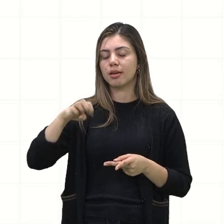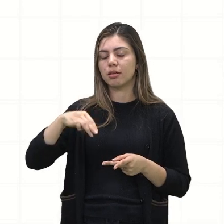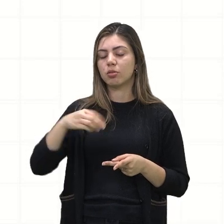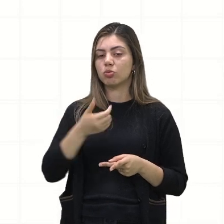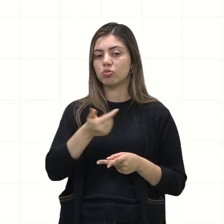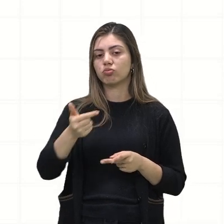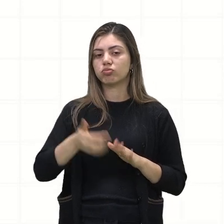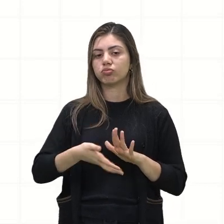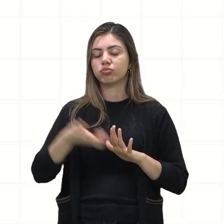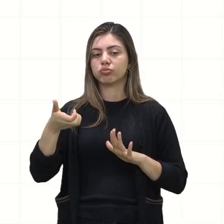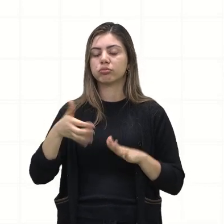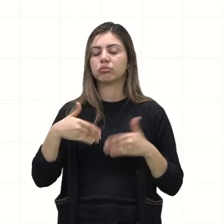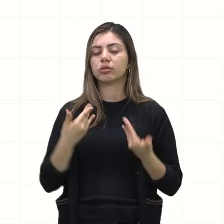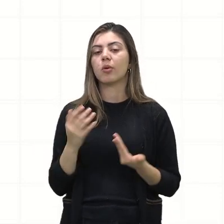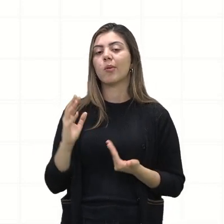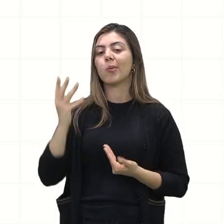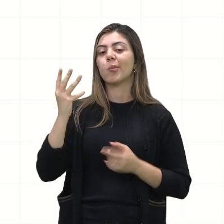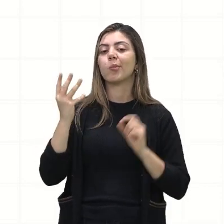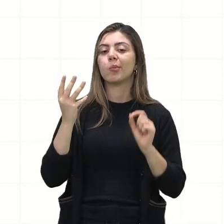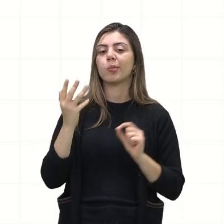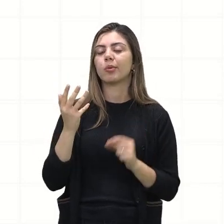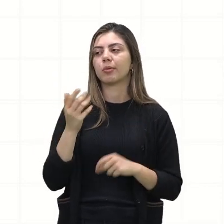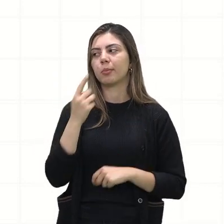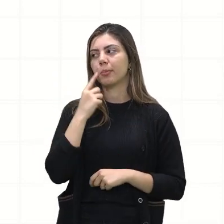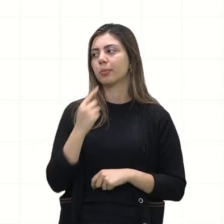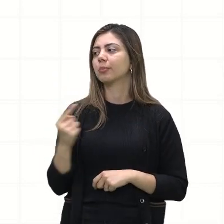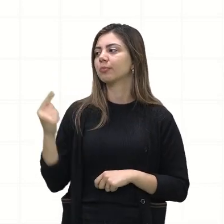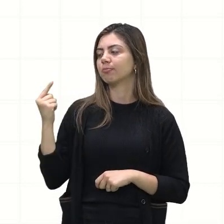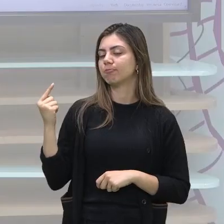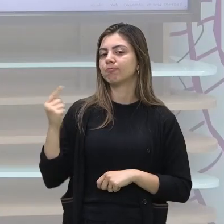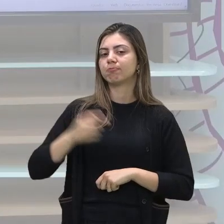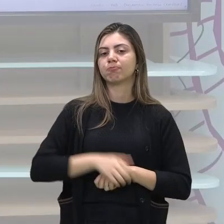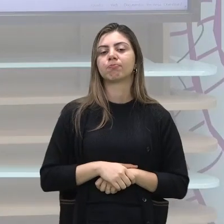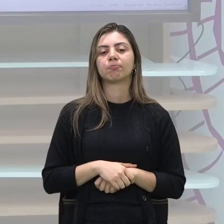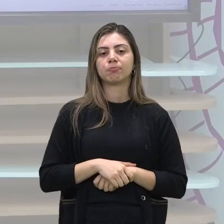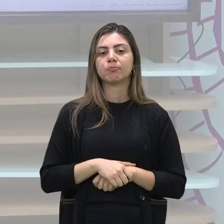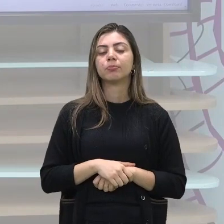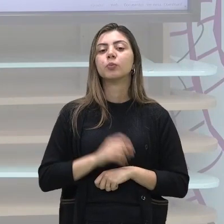acontecer? Né? Veja aqui comigo. Ó.